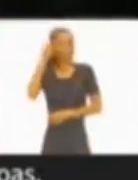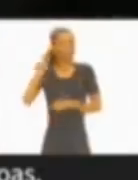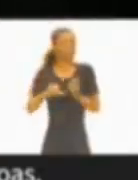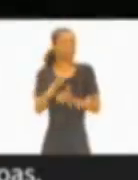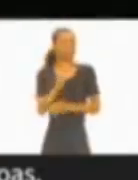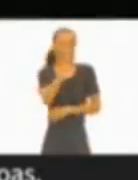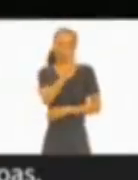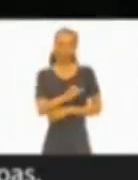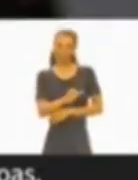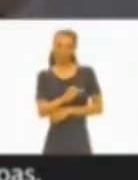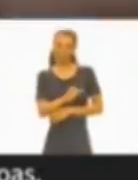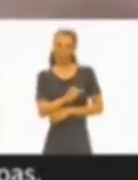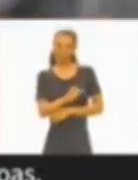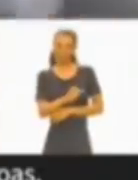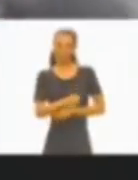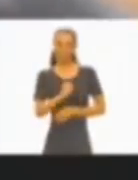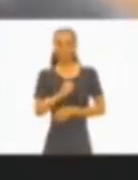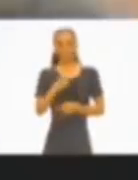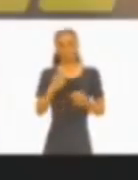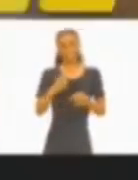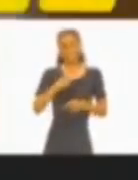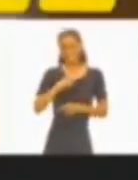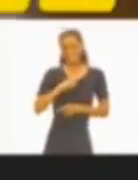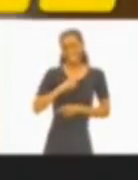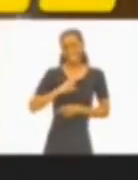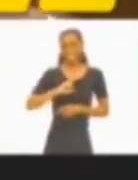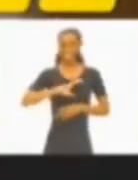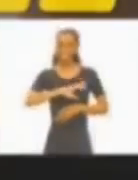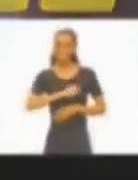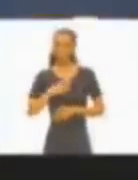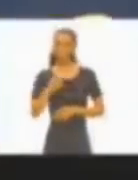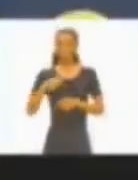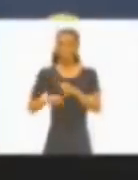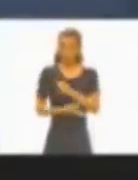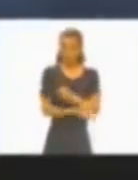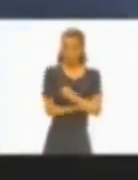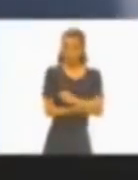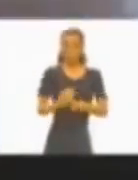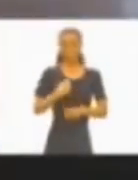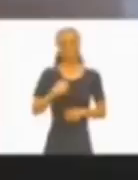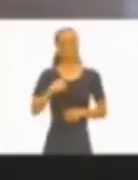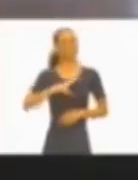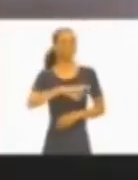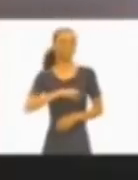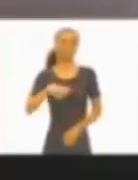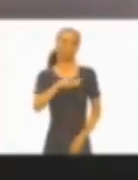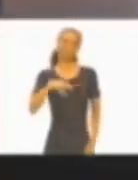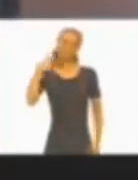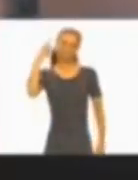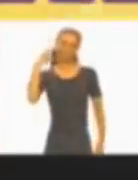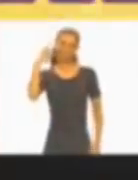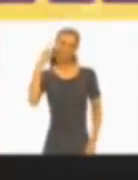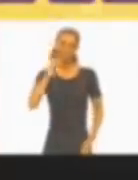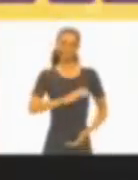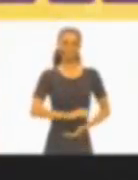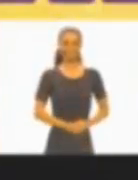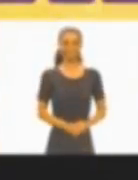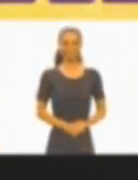lugar nas pessoas. Porque se tem amor, não tem corrupção. Eu faço política com